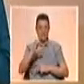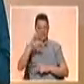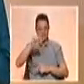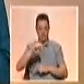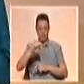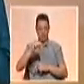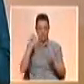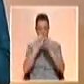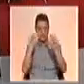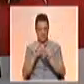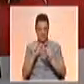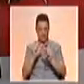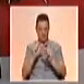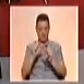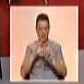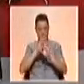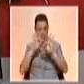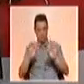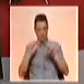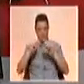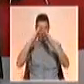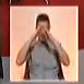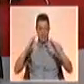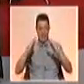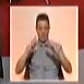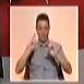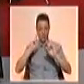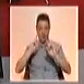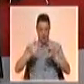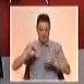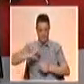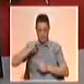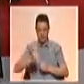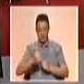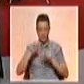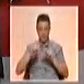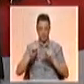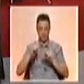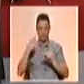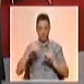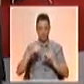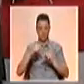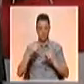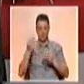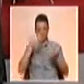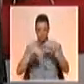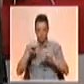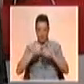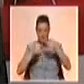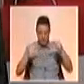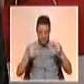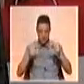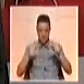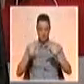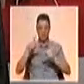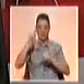instalar um sistema também protótipo de um telhado verde. Nós estamos aqui a utilizar substratos e plantas que,